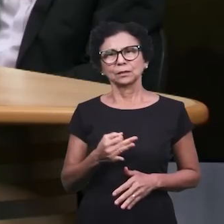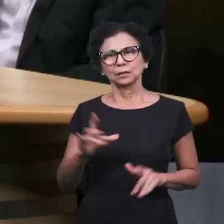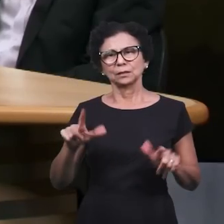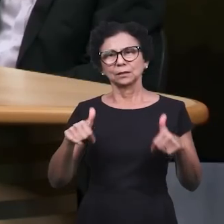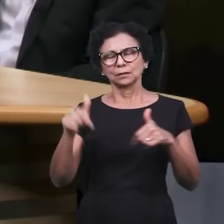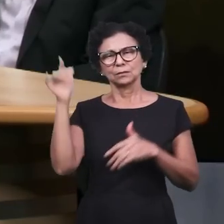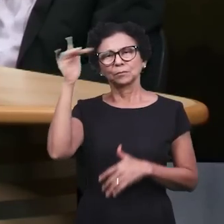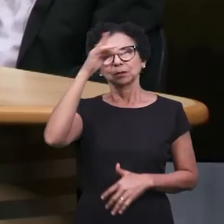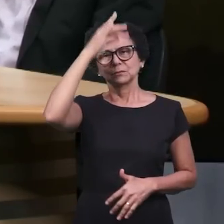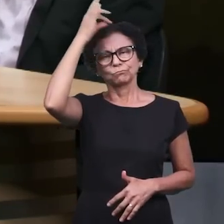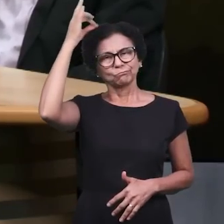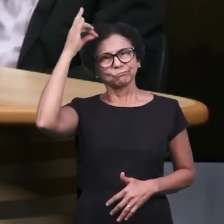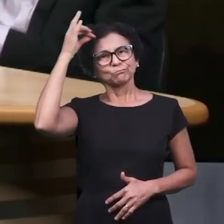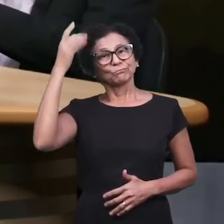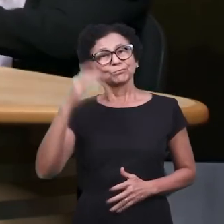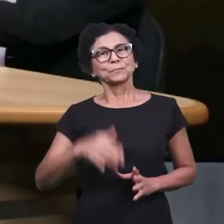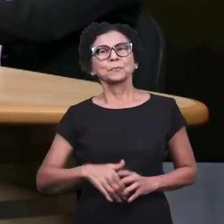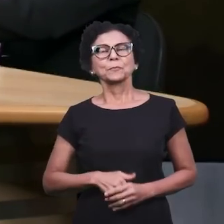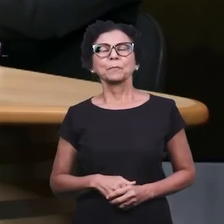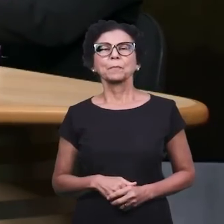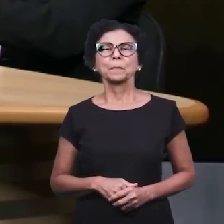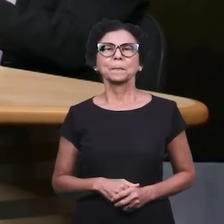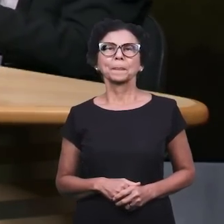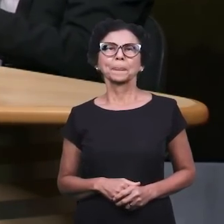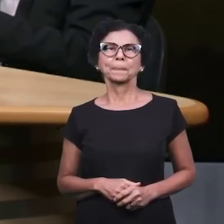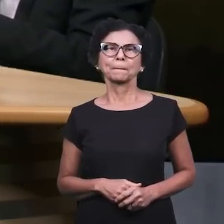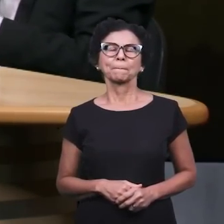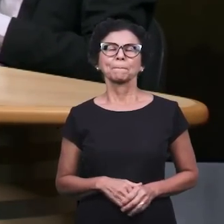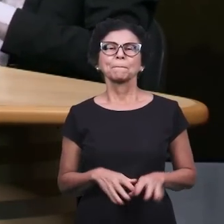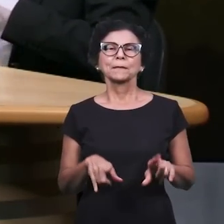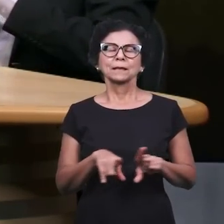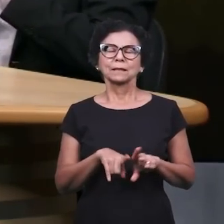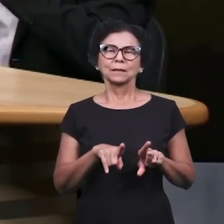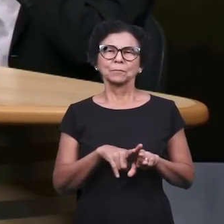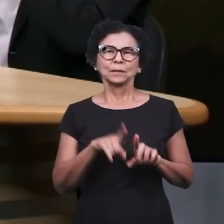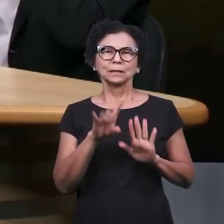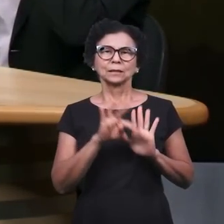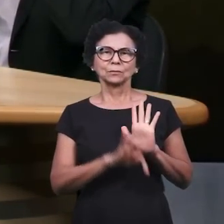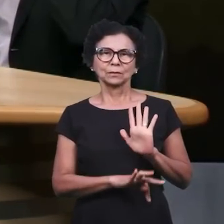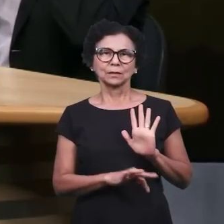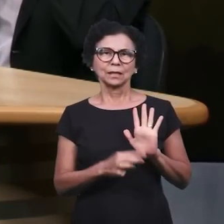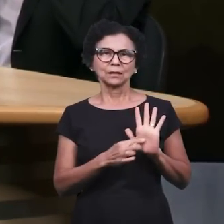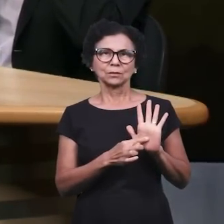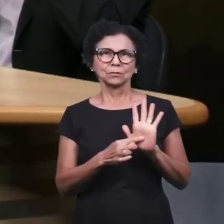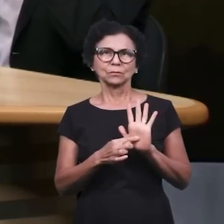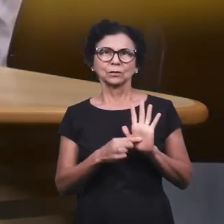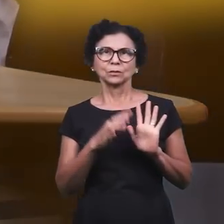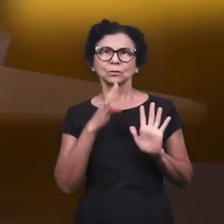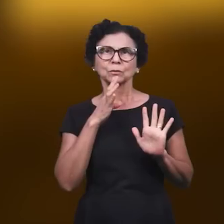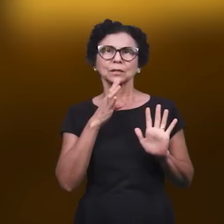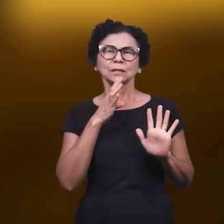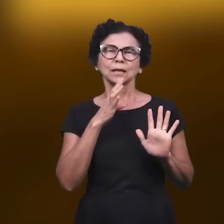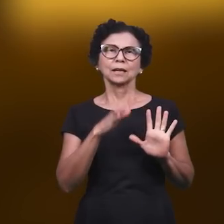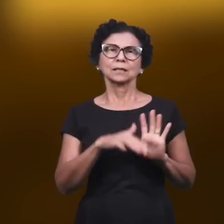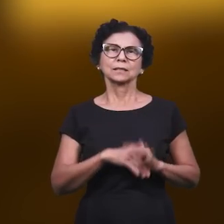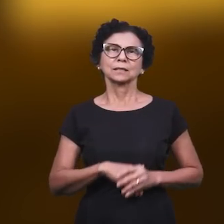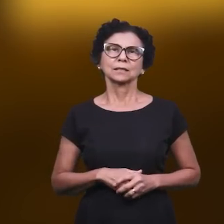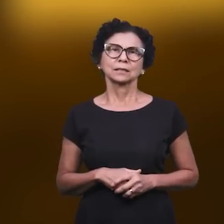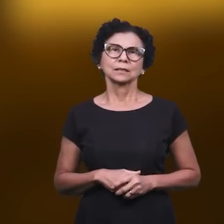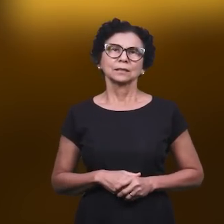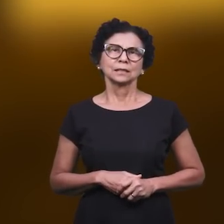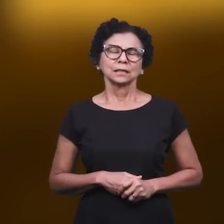um texto da palavra que nós também é muito conhecido por aqueles que nos assistem, os pastores aqui, não por